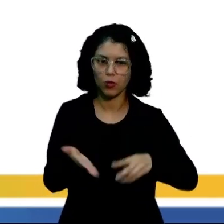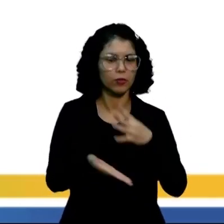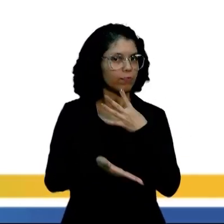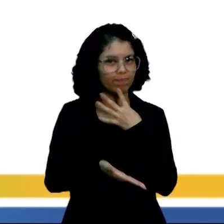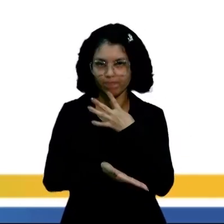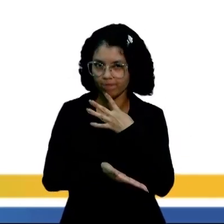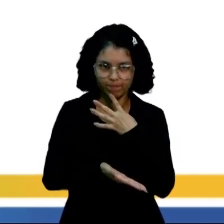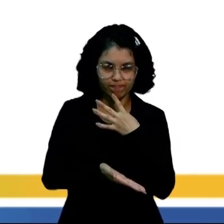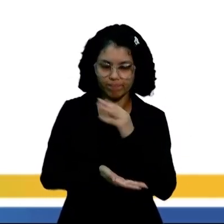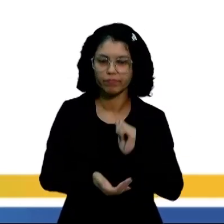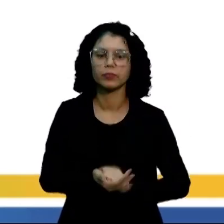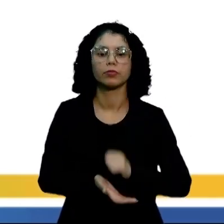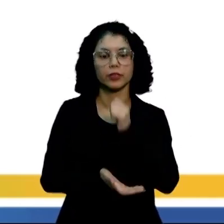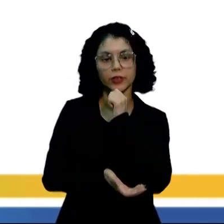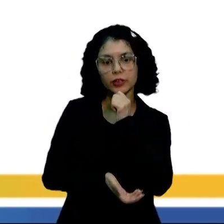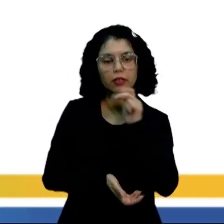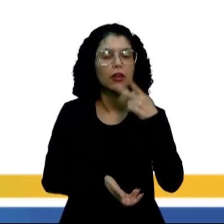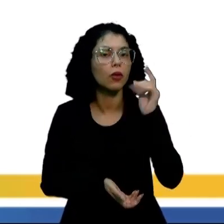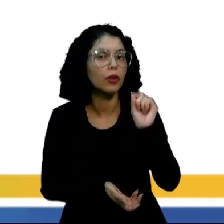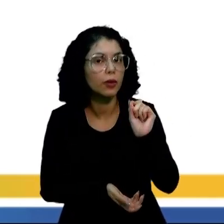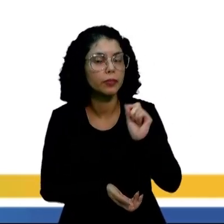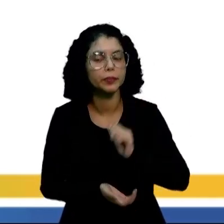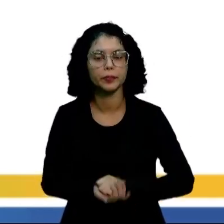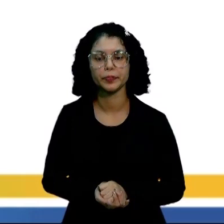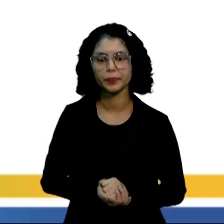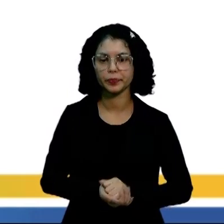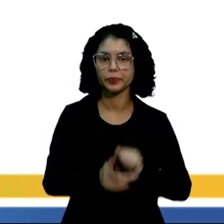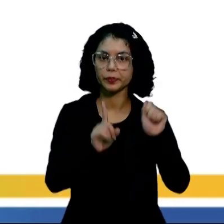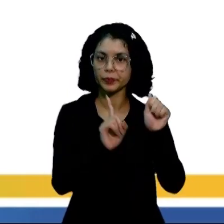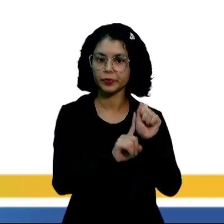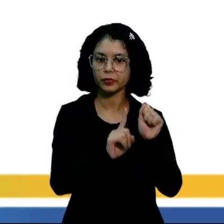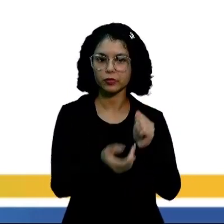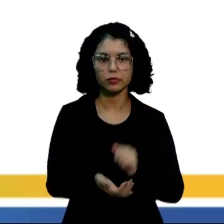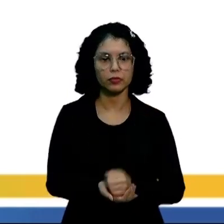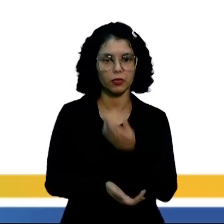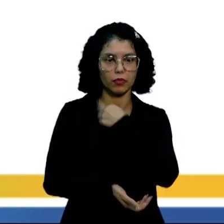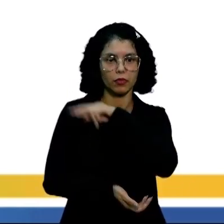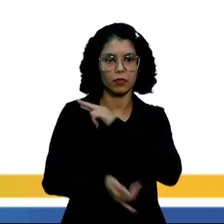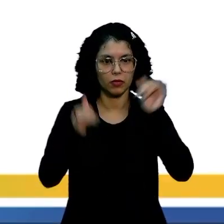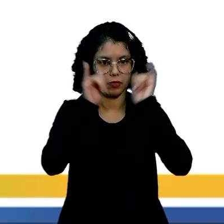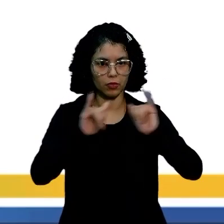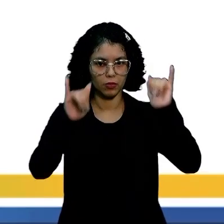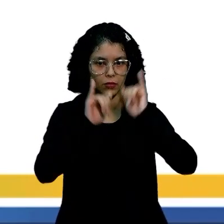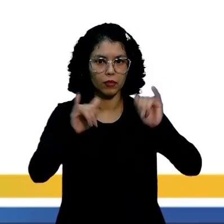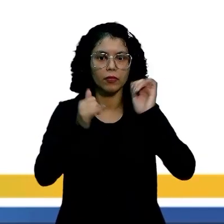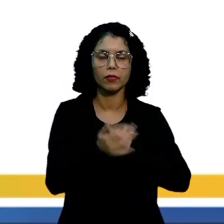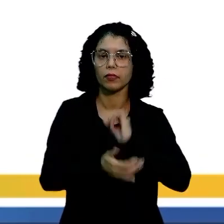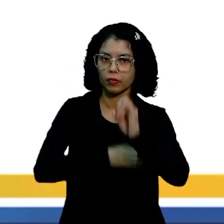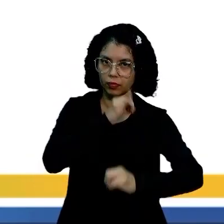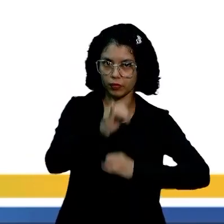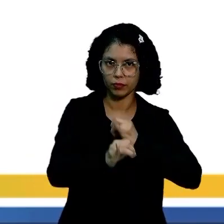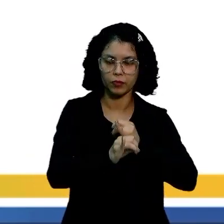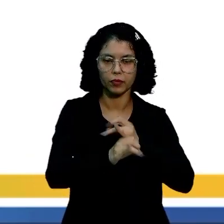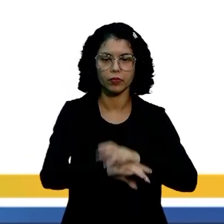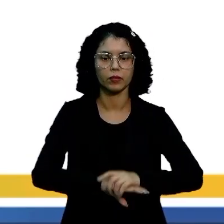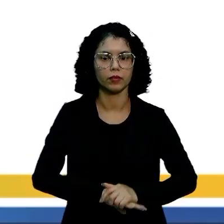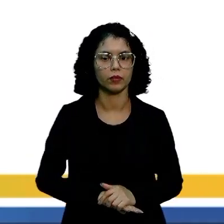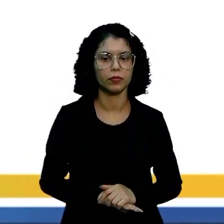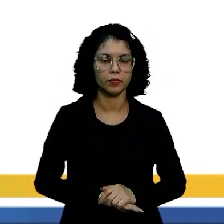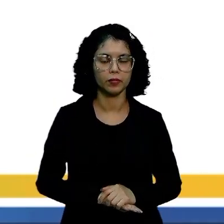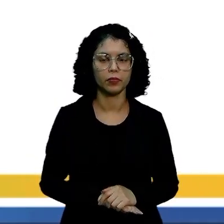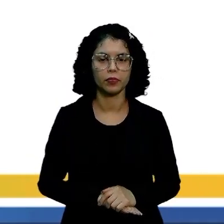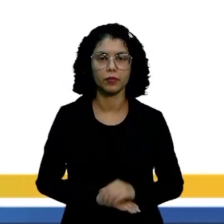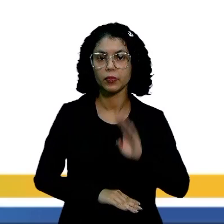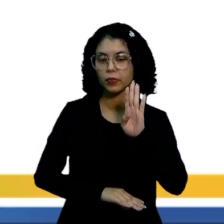conheça e que se referem a. Nós temos ali na letra A, aos responsáveis pela divulgação dessa informação na